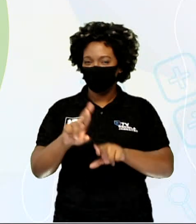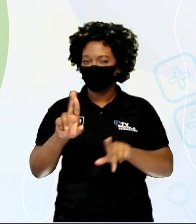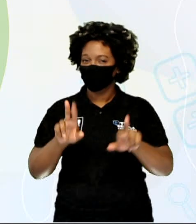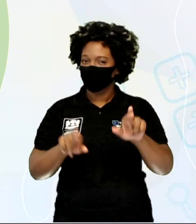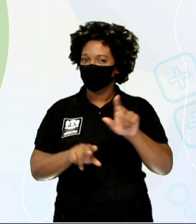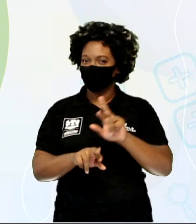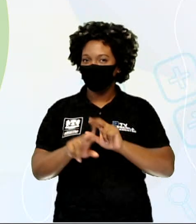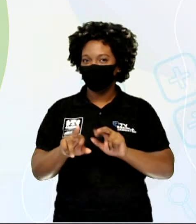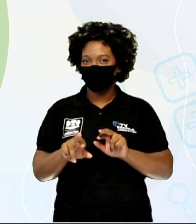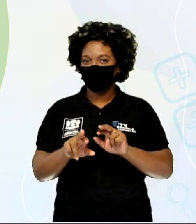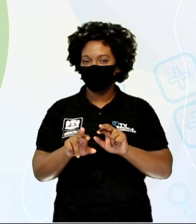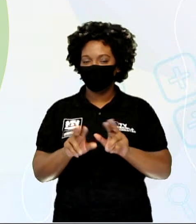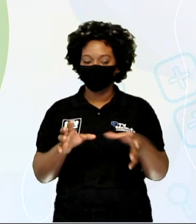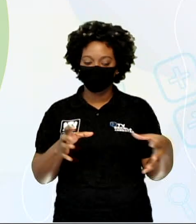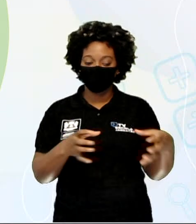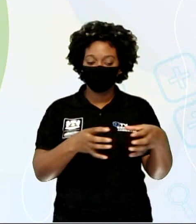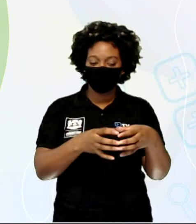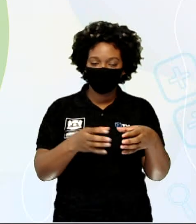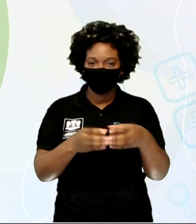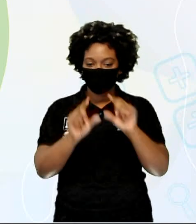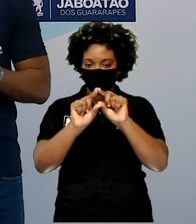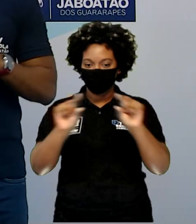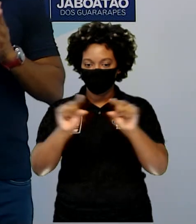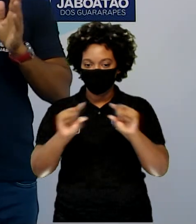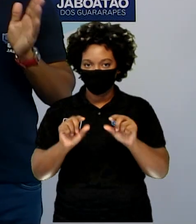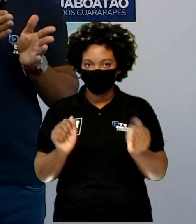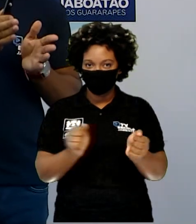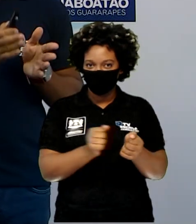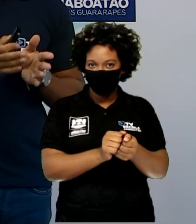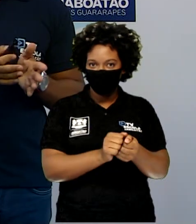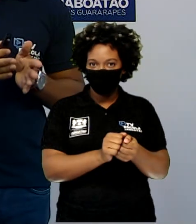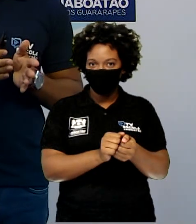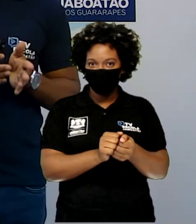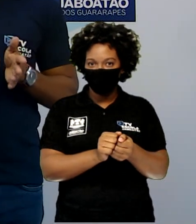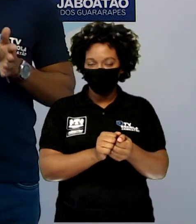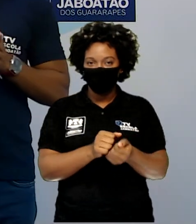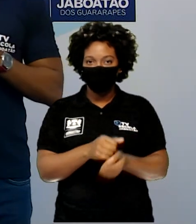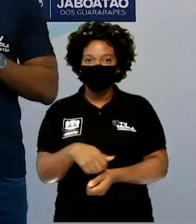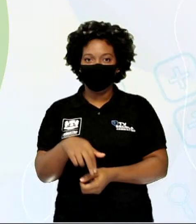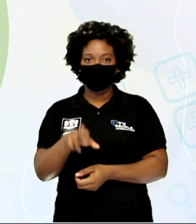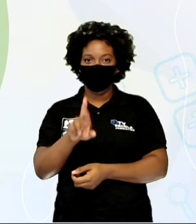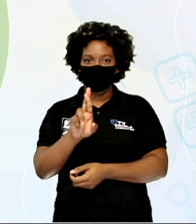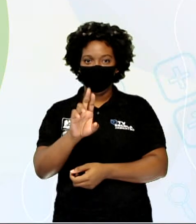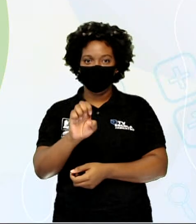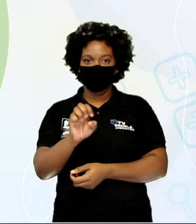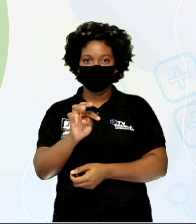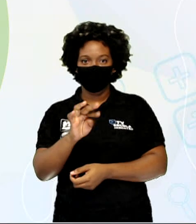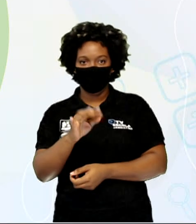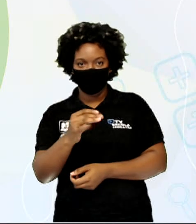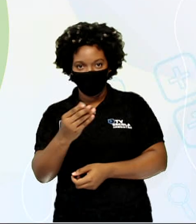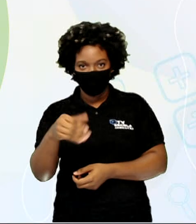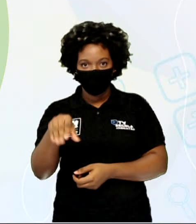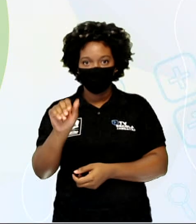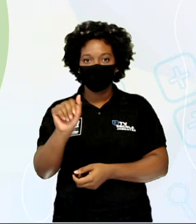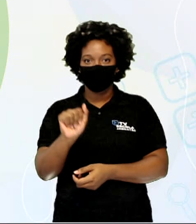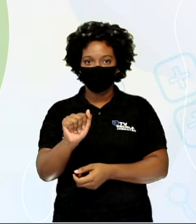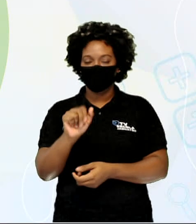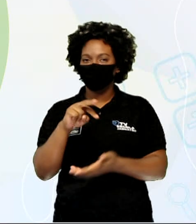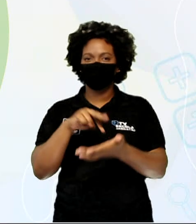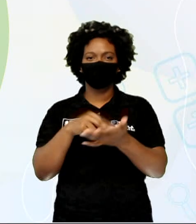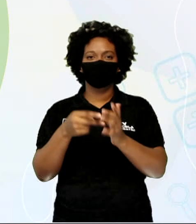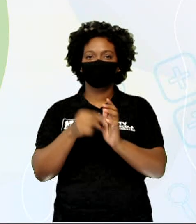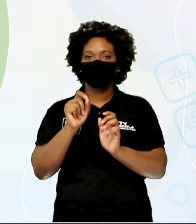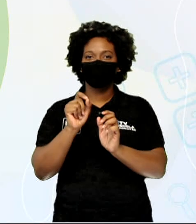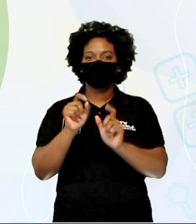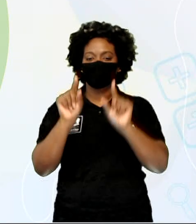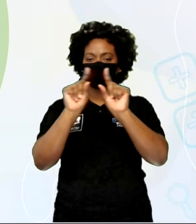mais é do que o conjunto desses versos. E o refrão, ou estribilho, são os versos que se